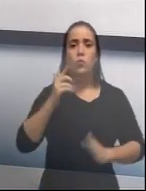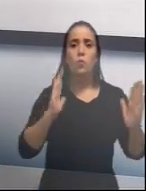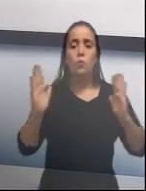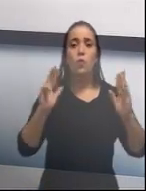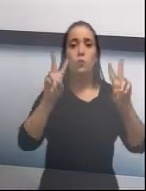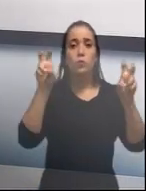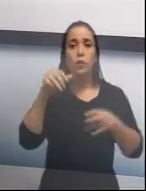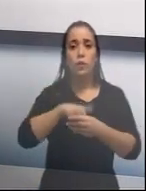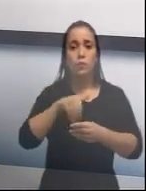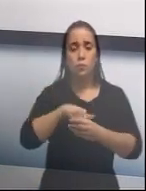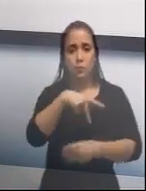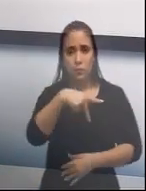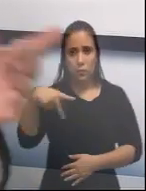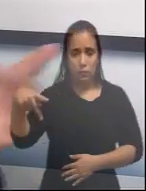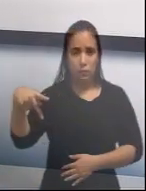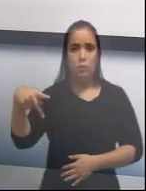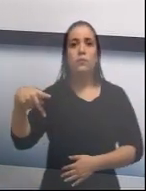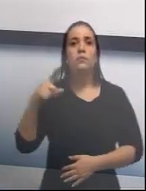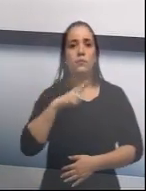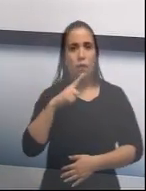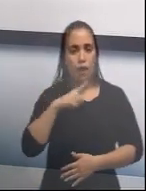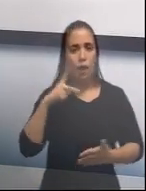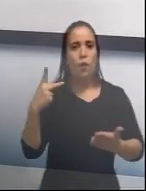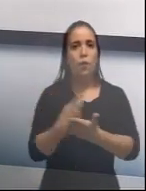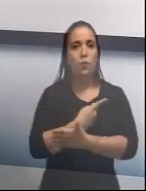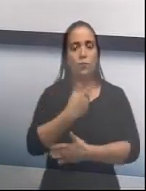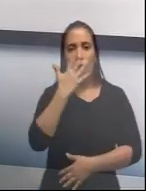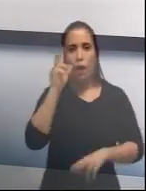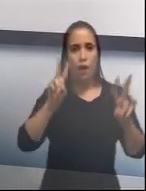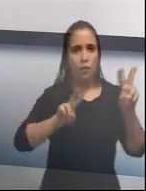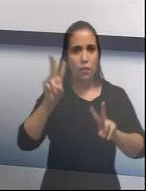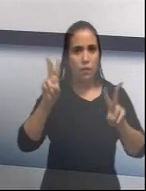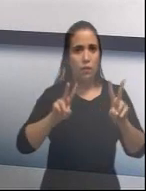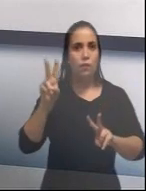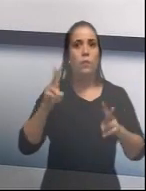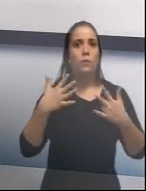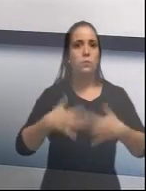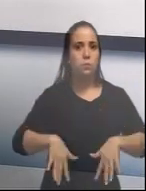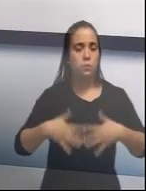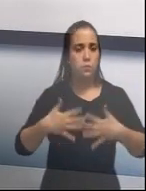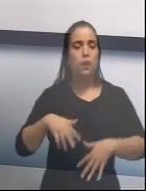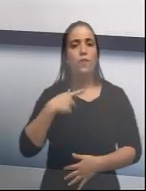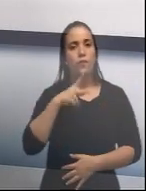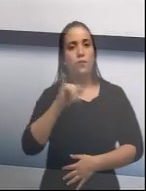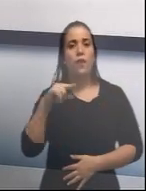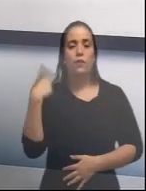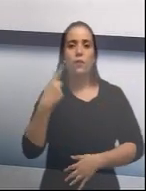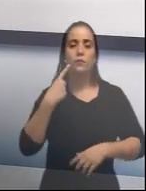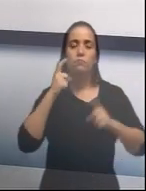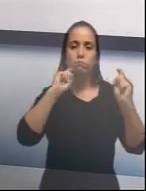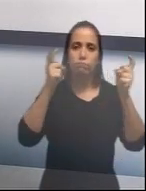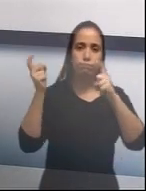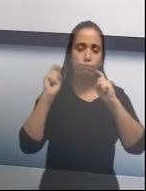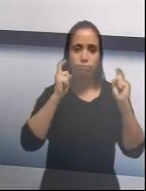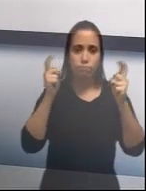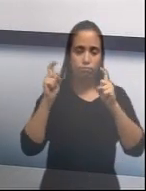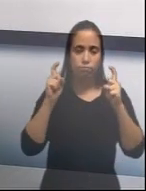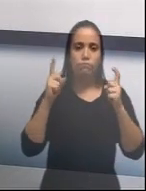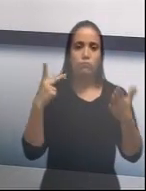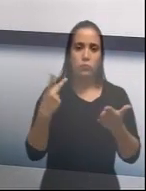falando sobre a eleição presidencial. Houve vários movimentos aí durante o carnaval, né, Luiz? Até demais. E nós vamos analisar esses movimentos que